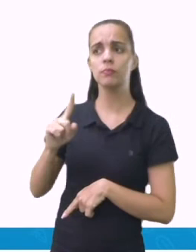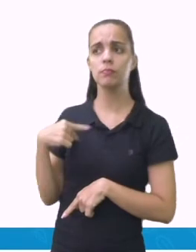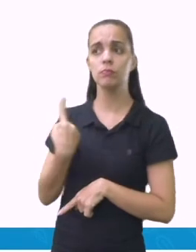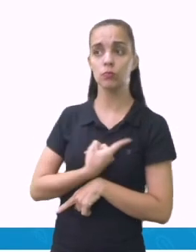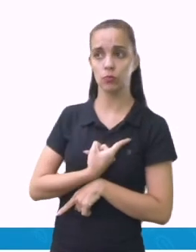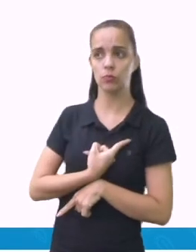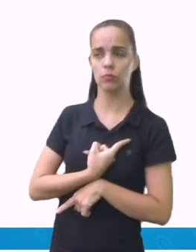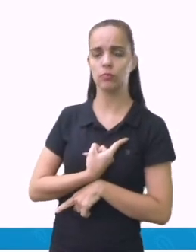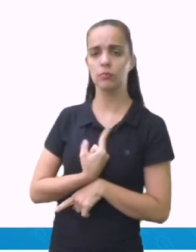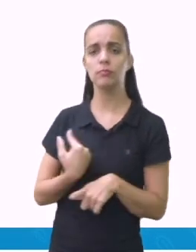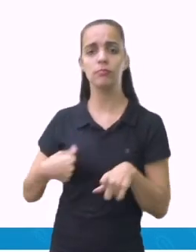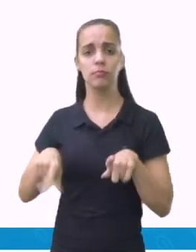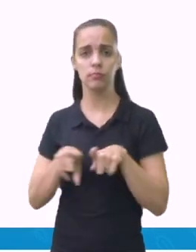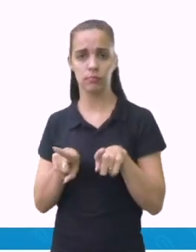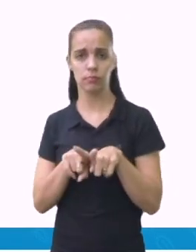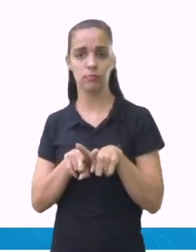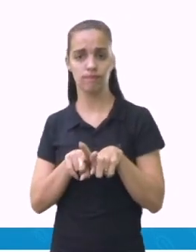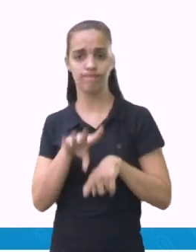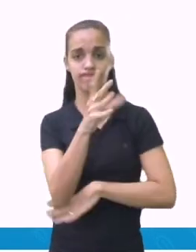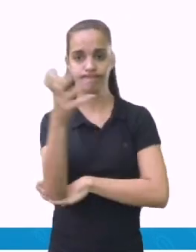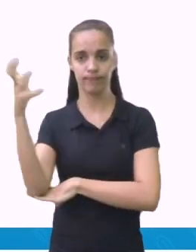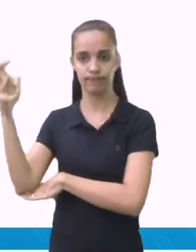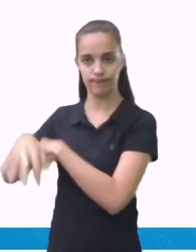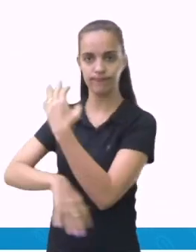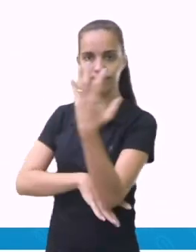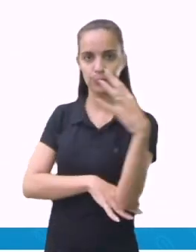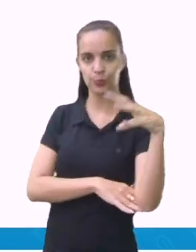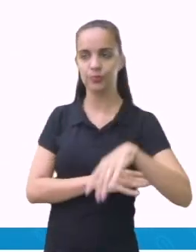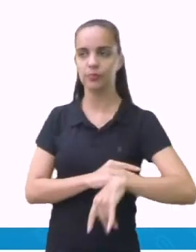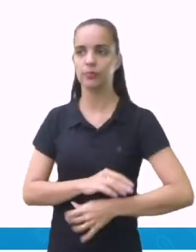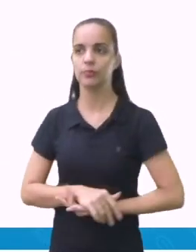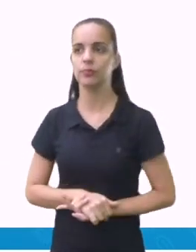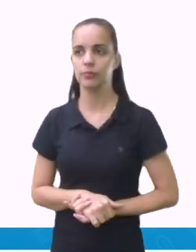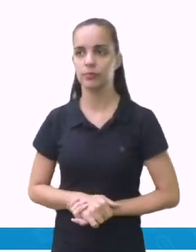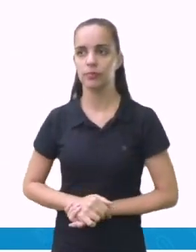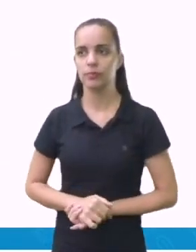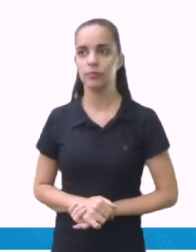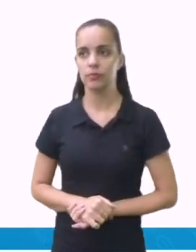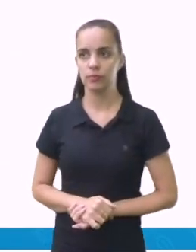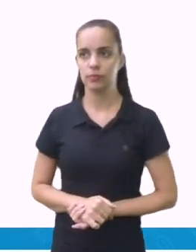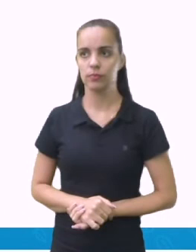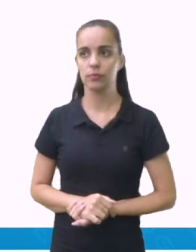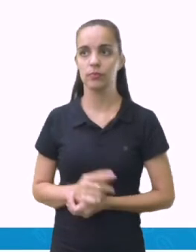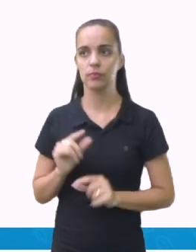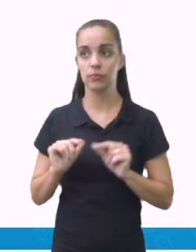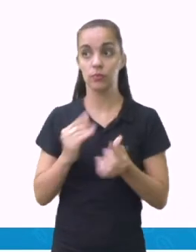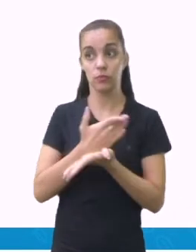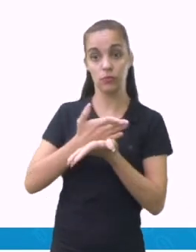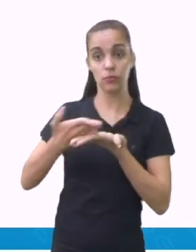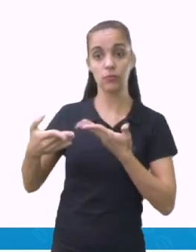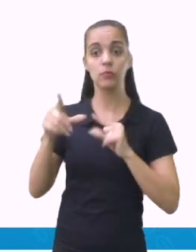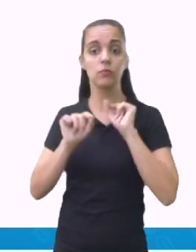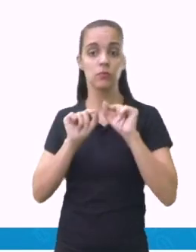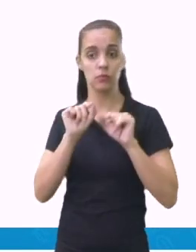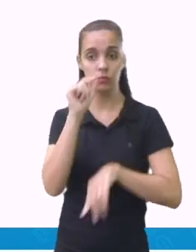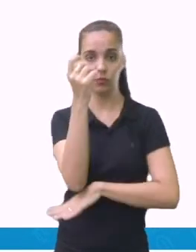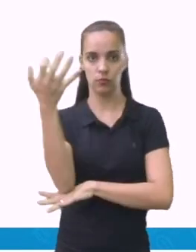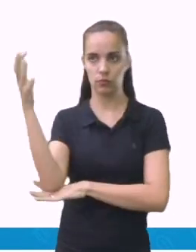úteis para nós e para o meio ambiente. Então, nós vamos começar com o meio